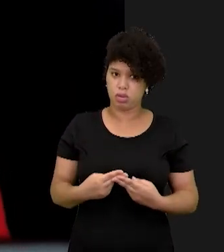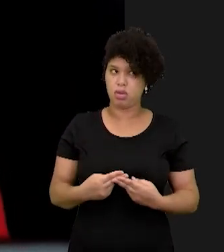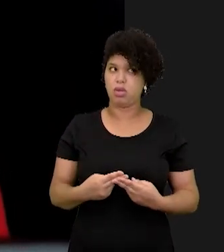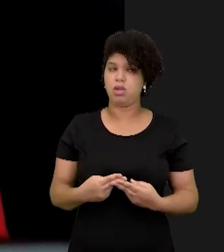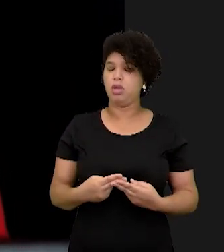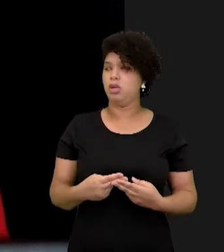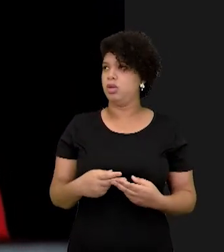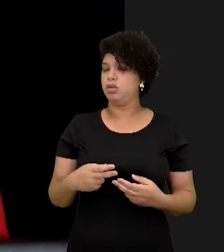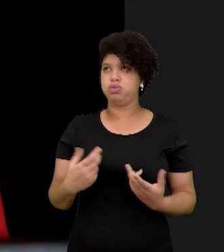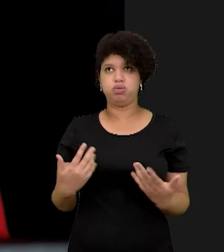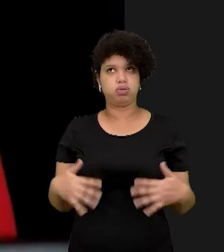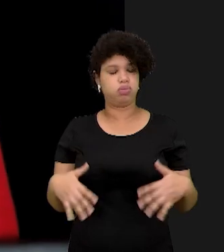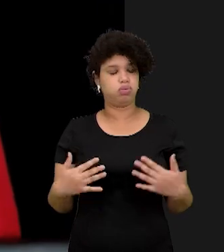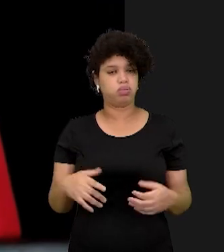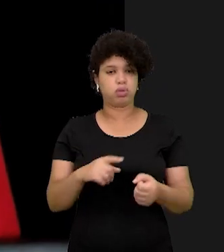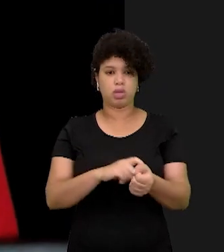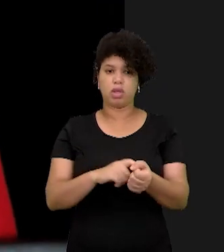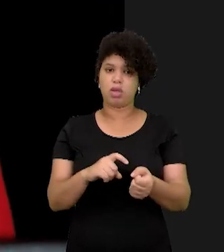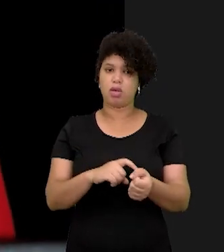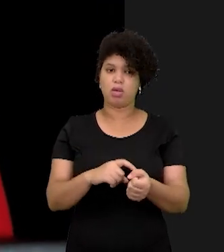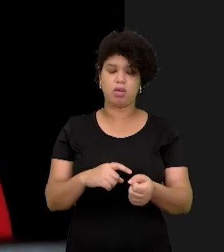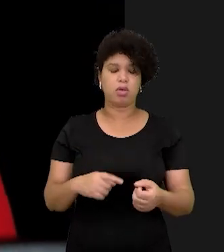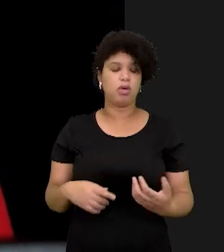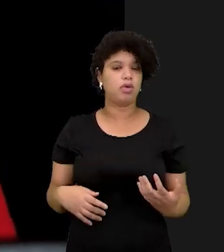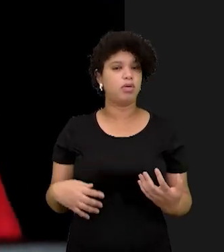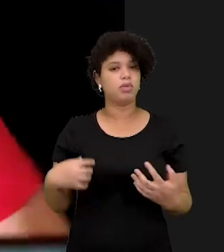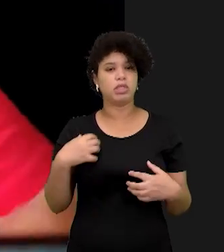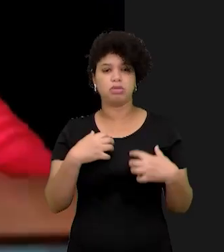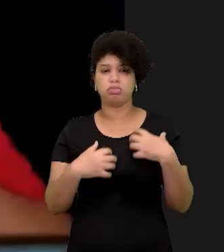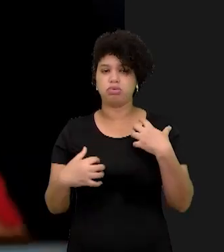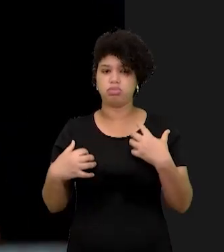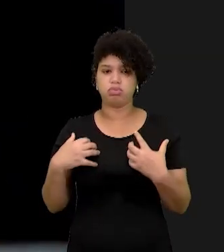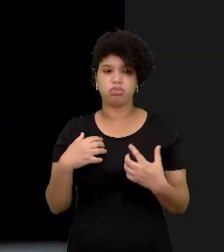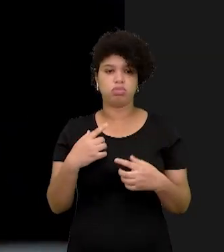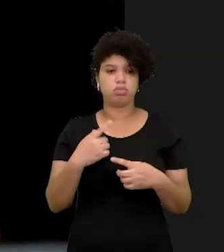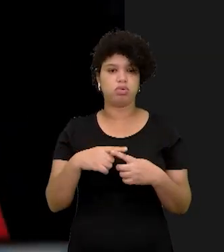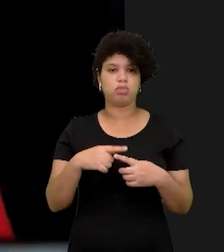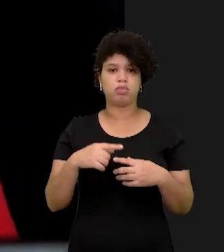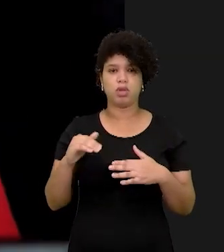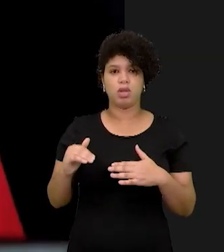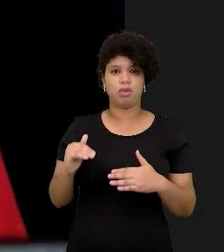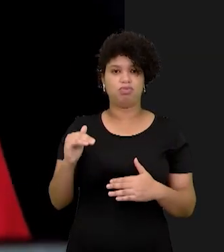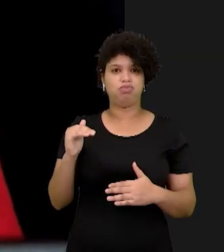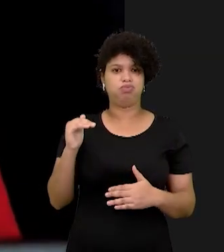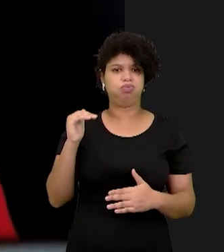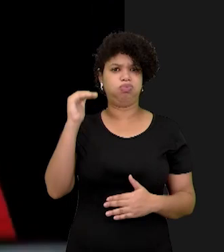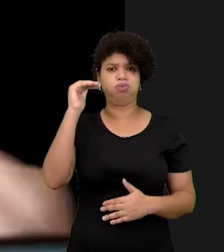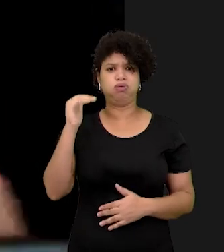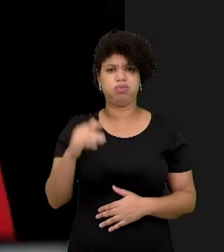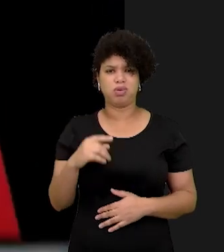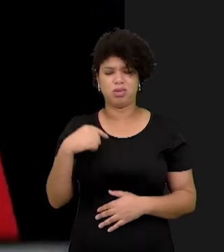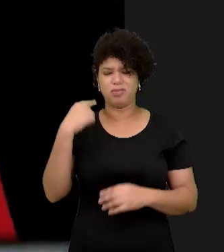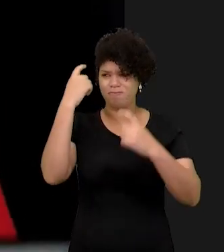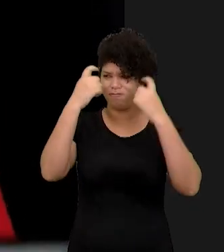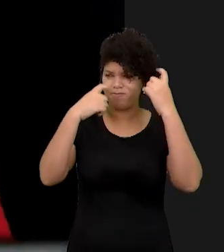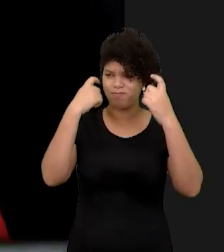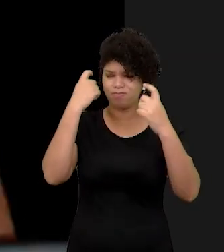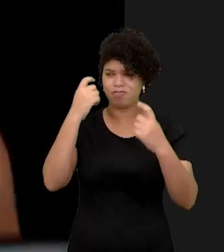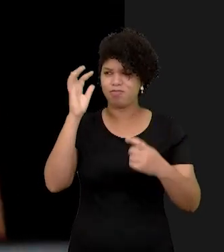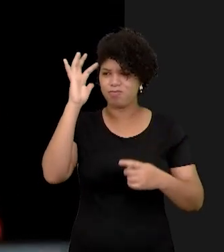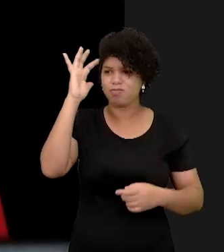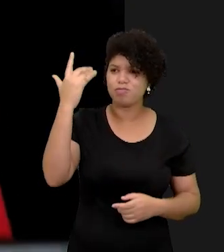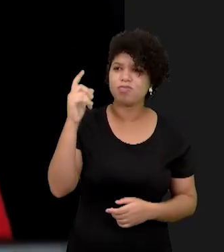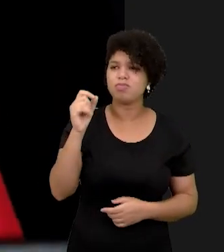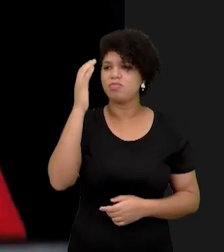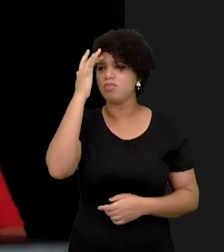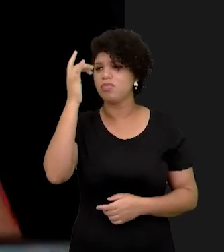estresse, né, foi o mais difícil, porque a gente ficou num nível de estresse ali bem forte, preocupados com tudo, preocupado